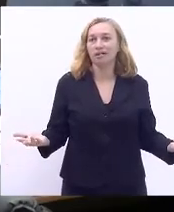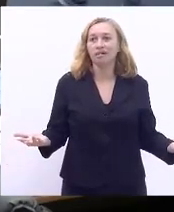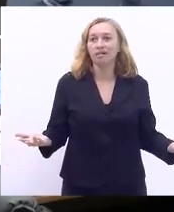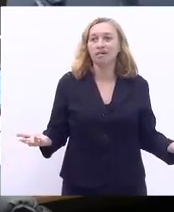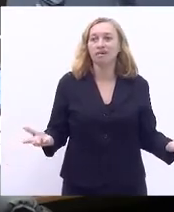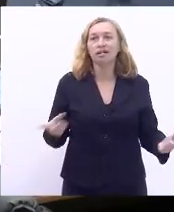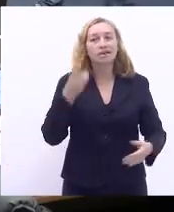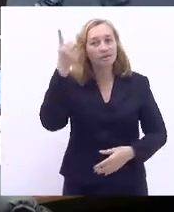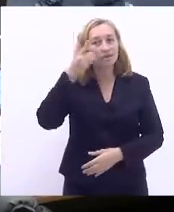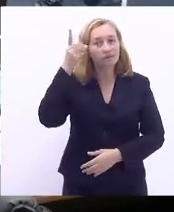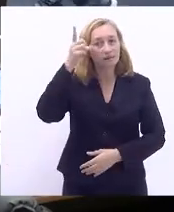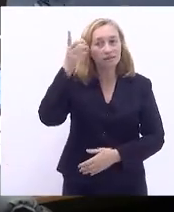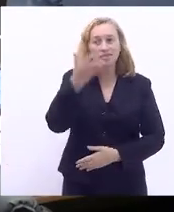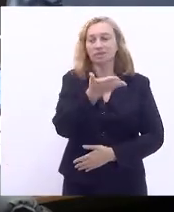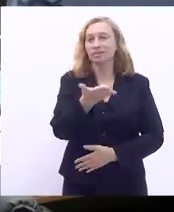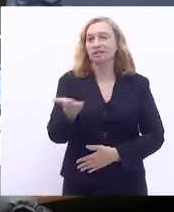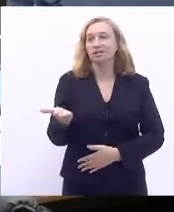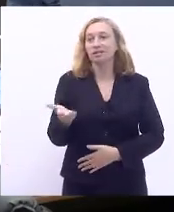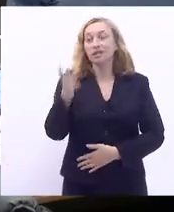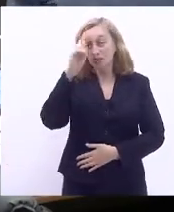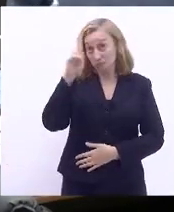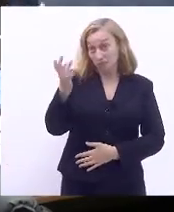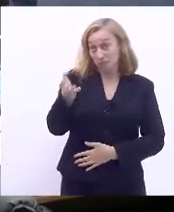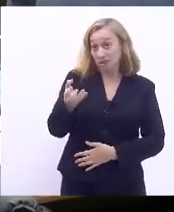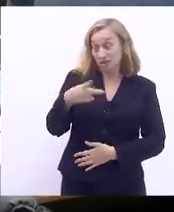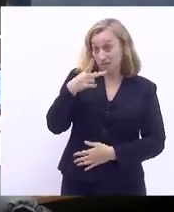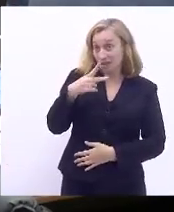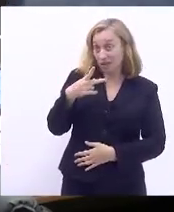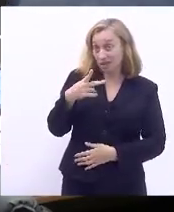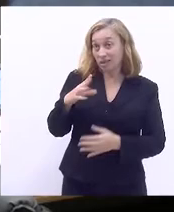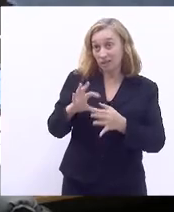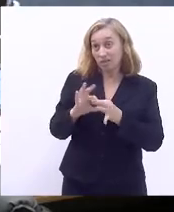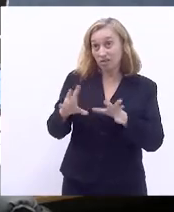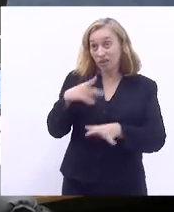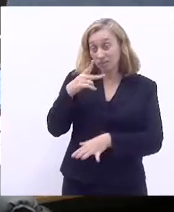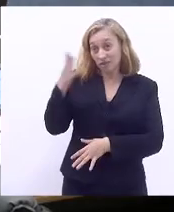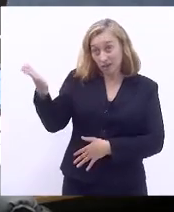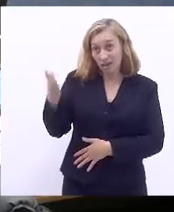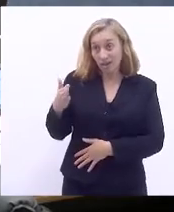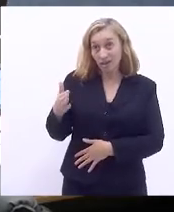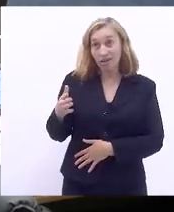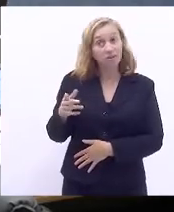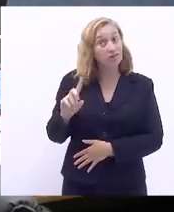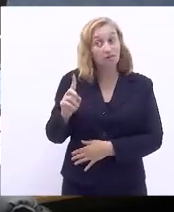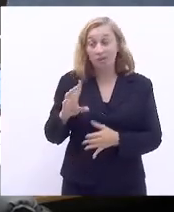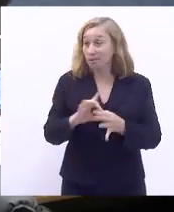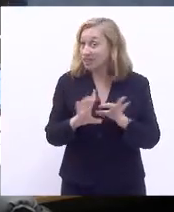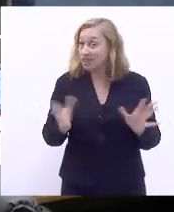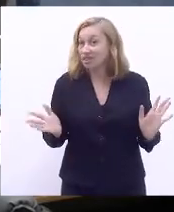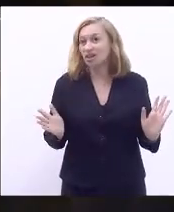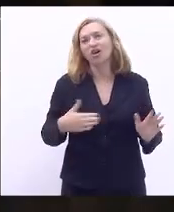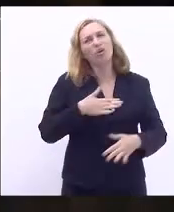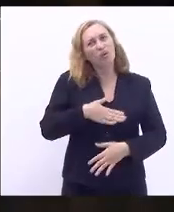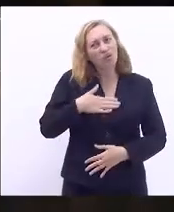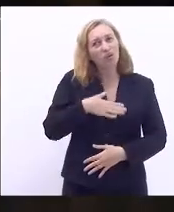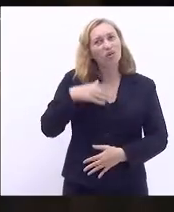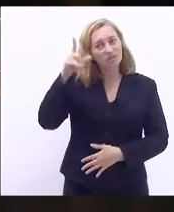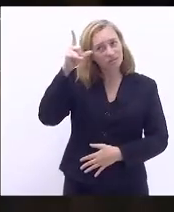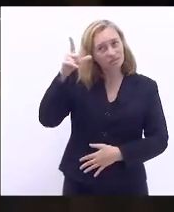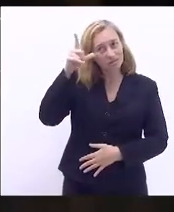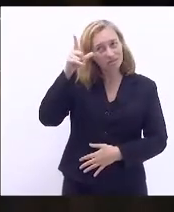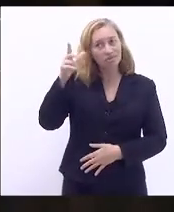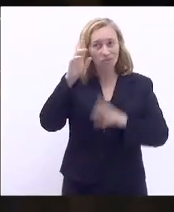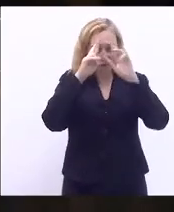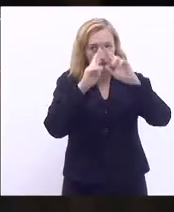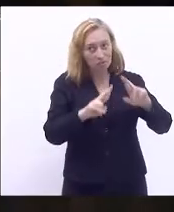Deputada Lucinha, por favor. E o senhor ainda, quando eu quis falar, ainda deu chance para falar na frente. Se eu fosse o senhor, não dava. Não, eu gosto muito da Lucinha, tenho um respeito